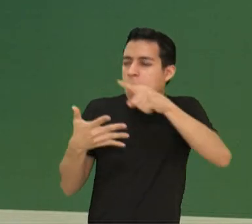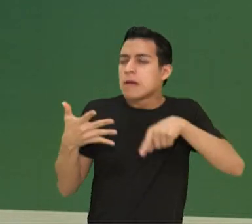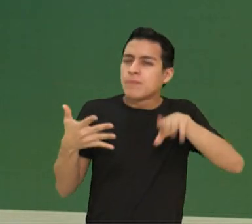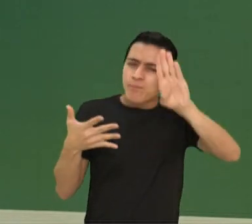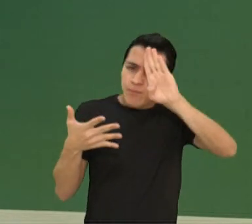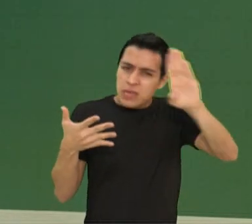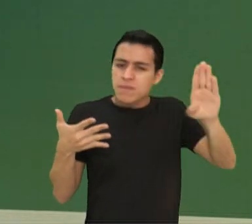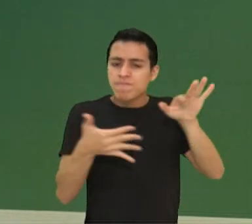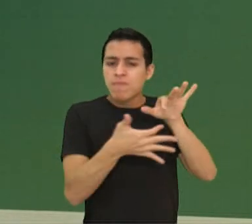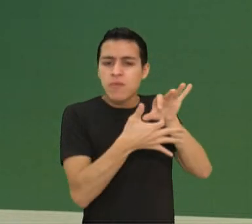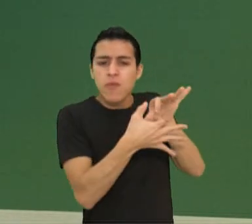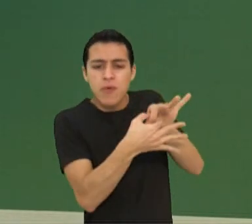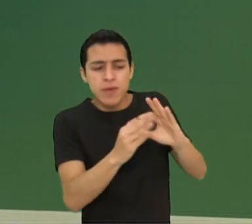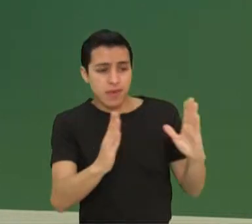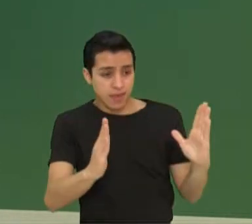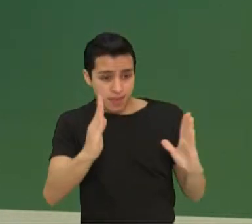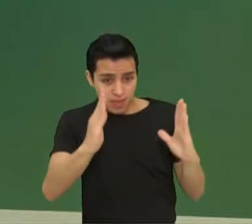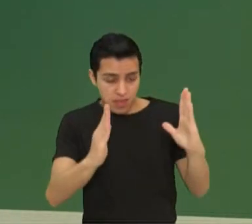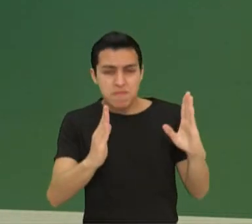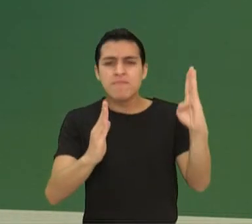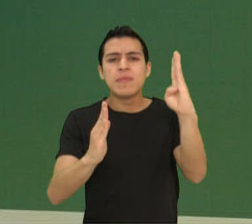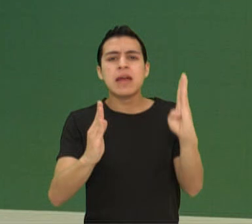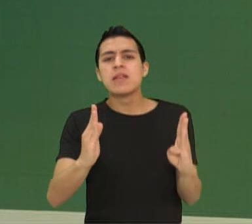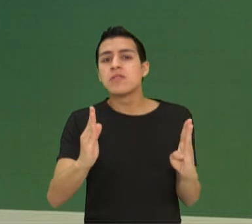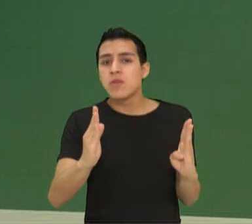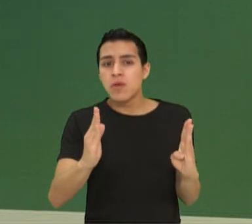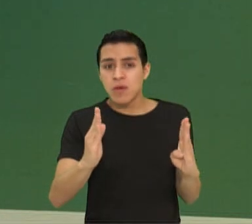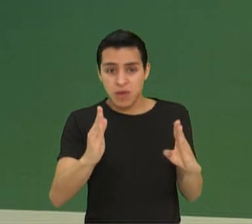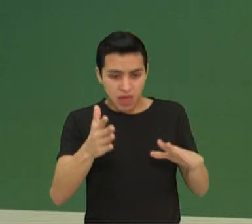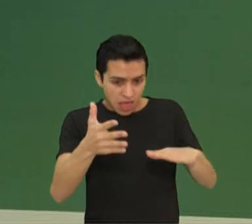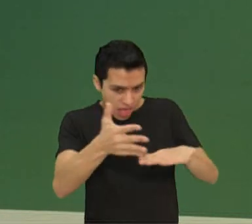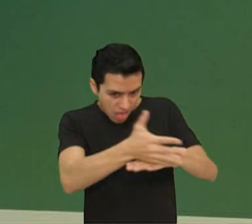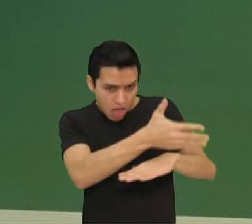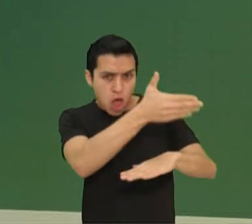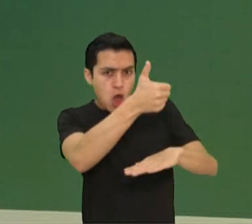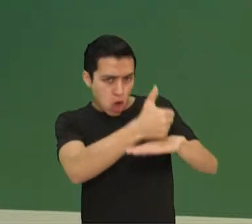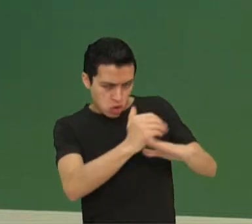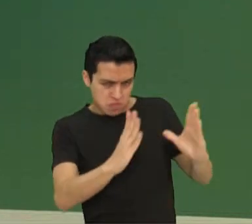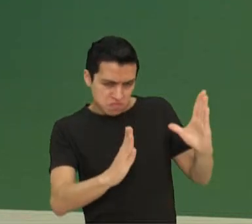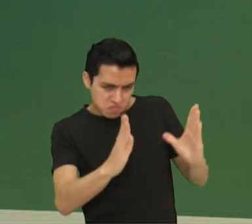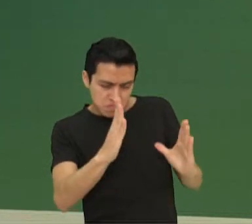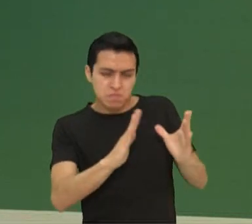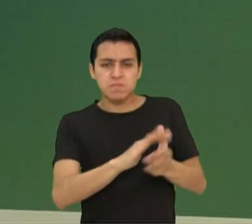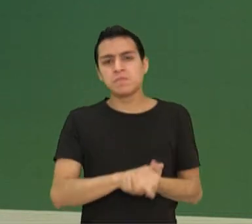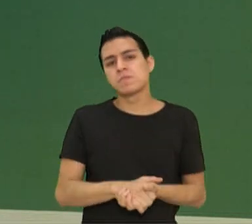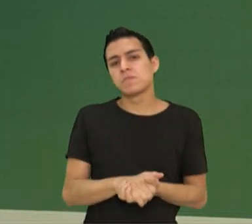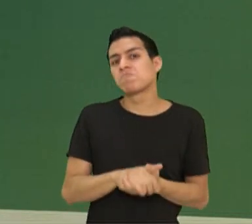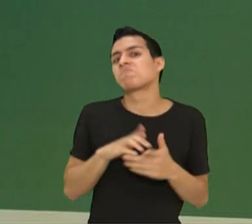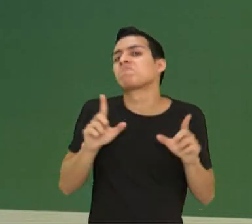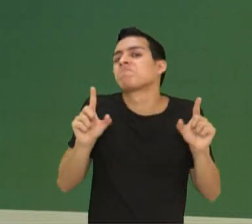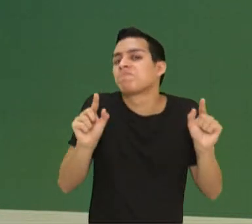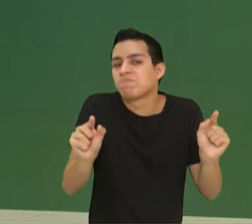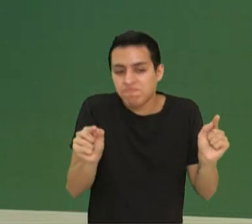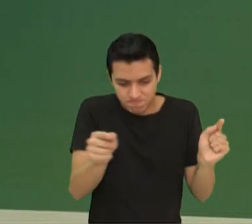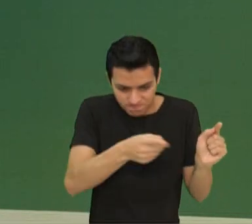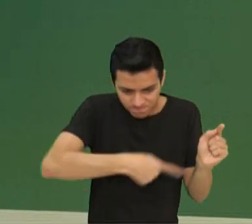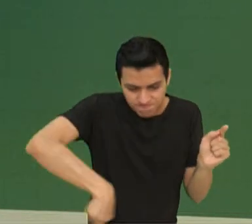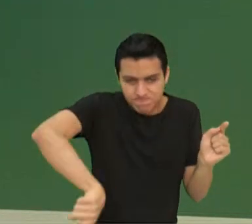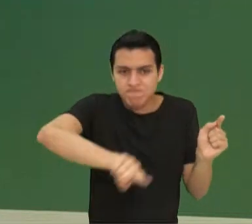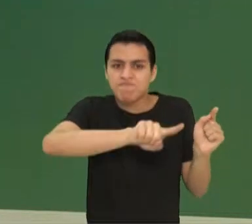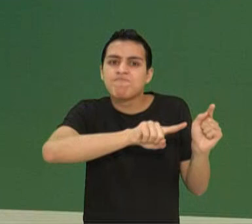sobre esse período de Brasil Império, de Brasil Colônia, e que estavam dentro